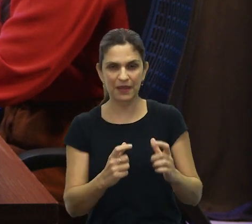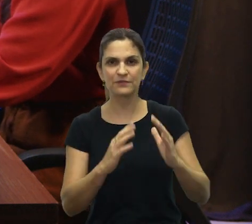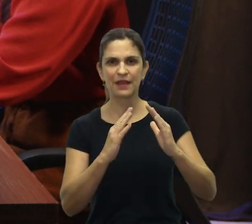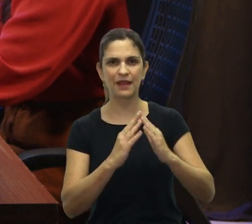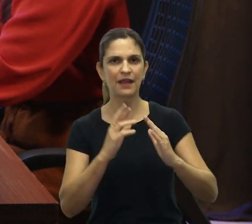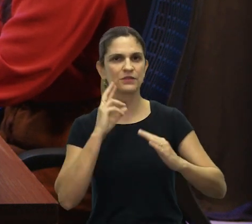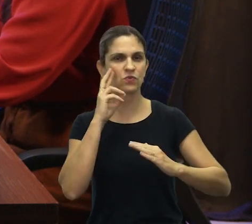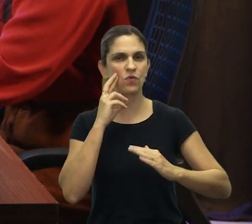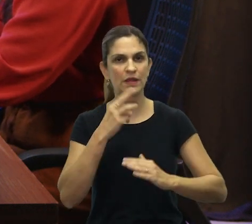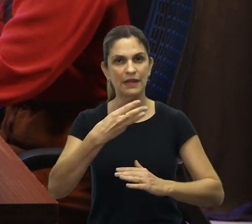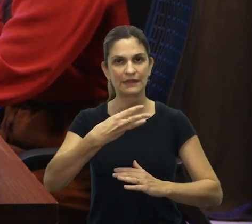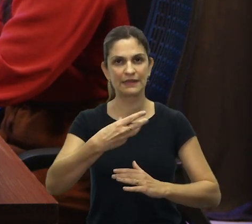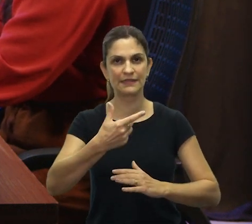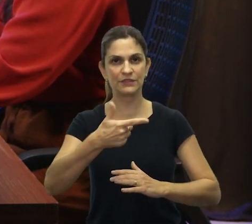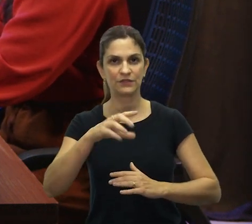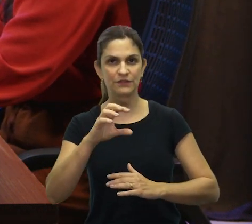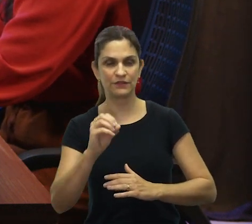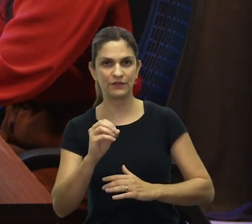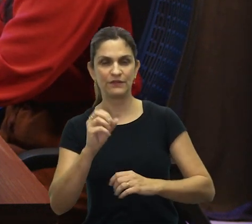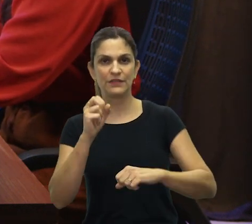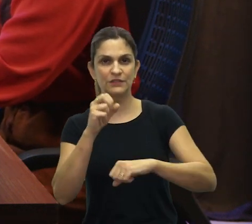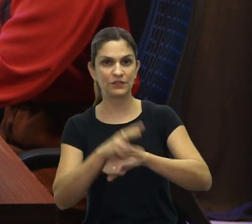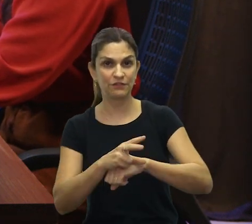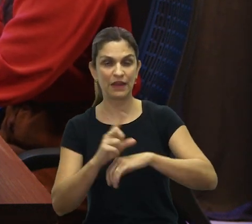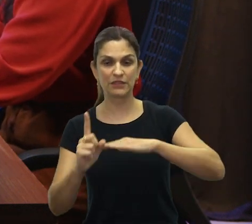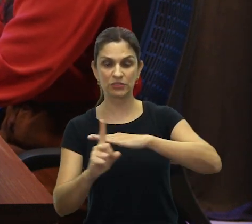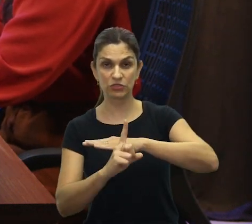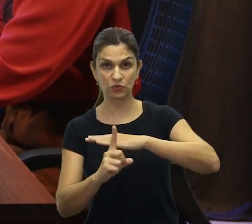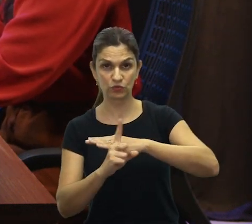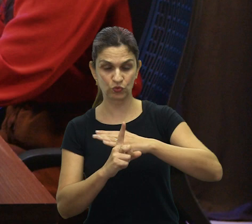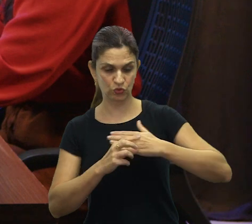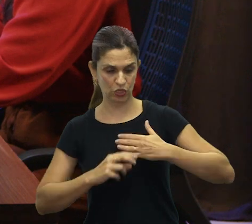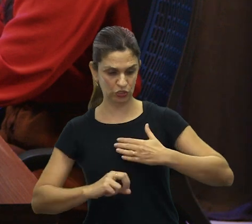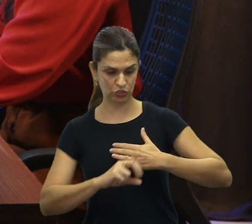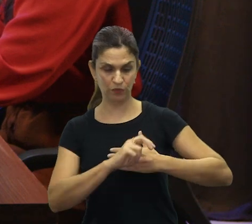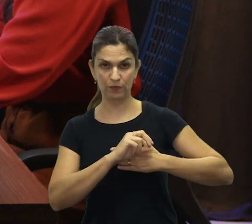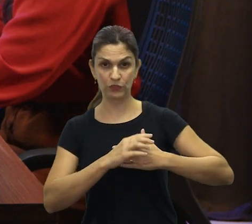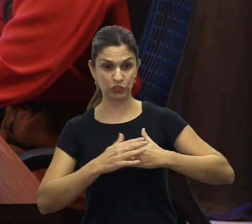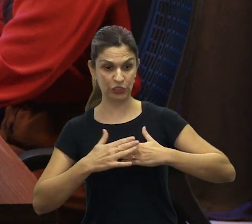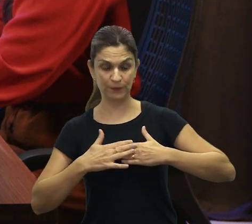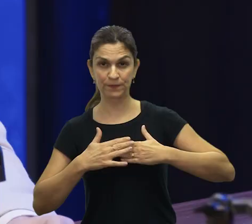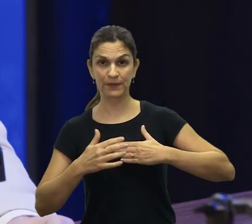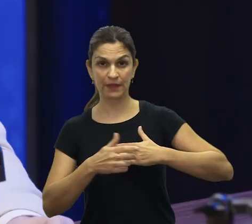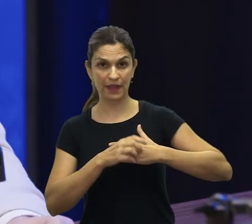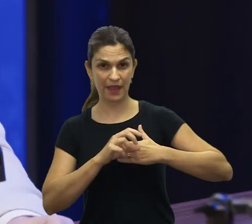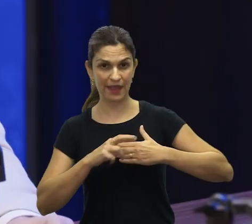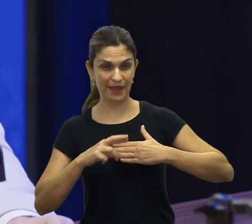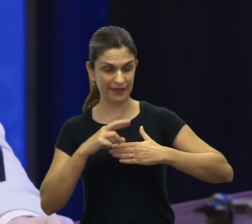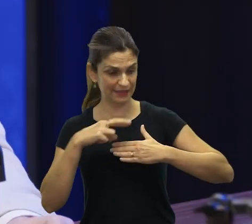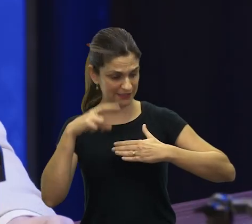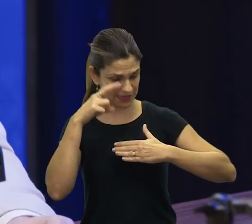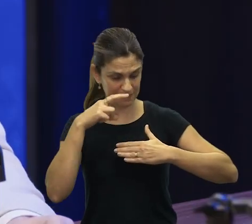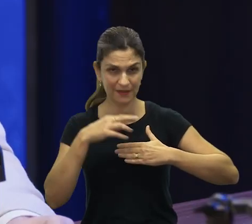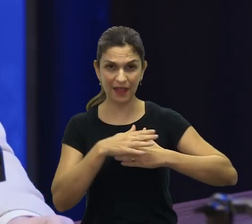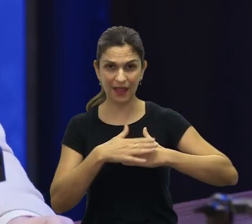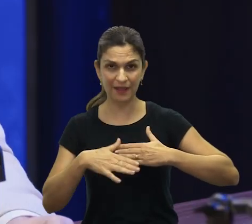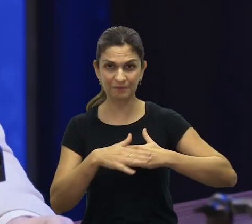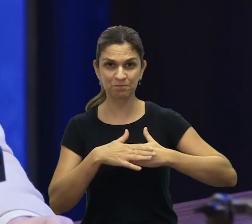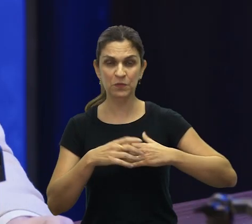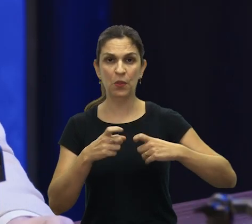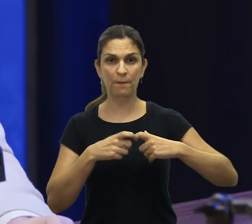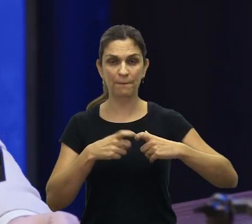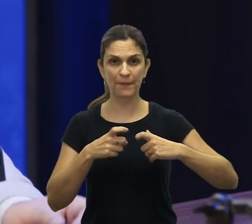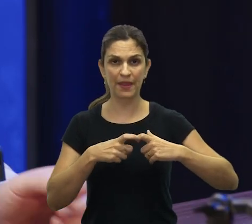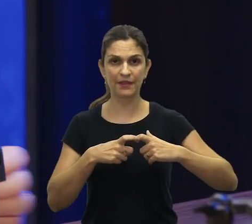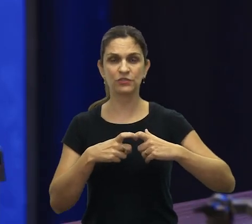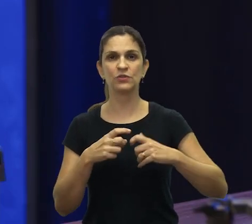ofertava 320 vagas por mês de consulta em mastologia. Em 3 meses, a gente ajudou a zerar essa fila em